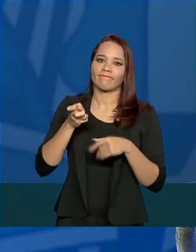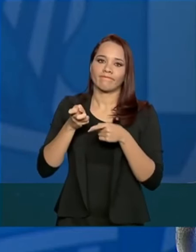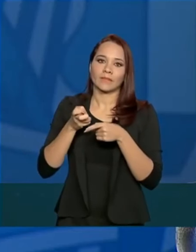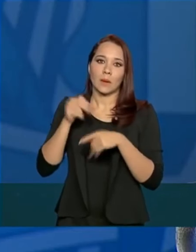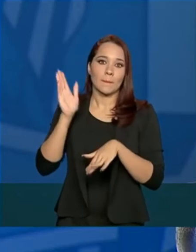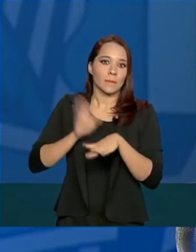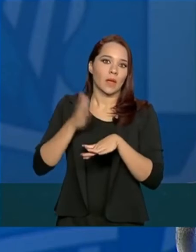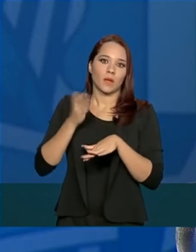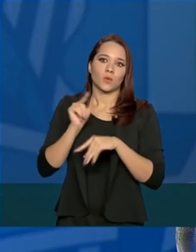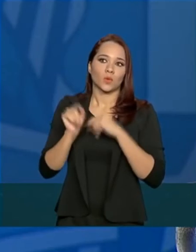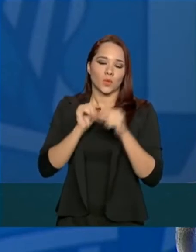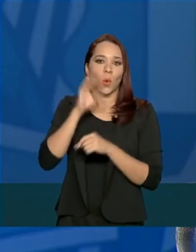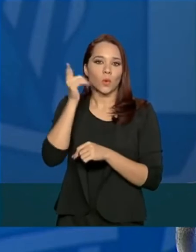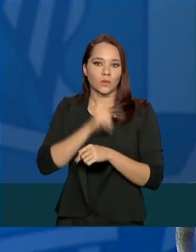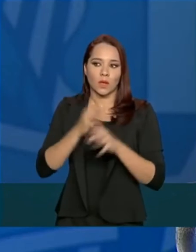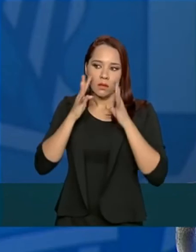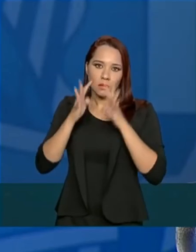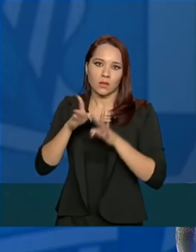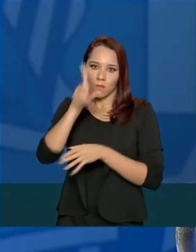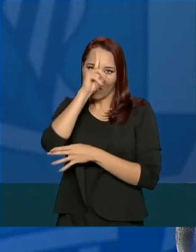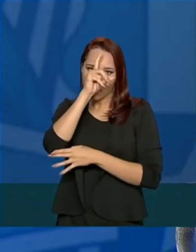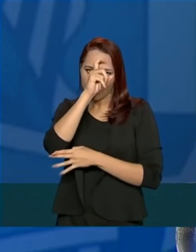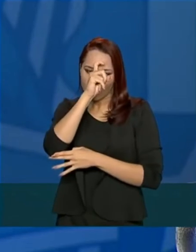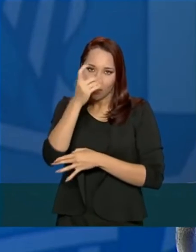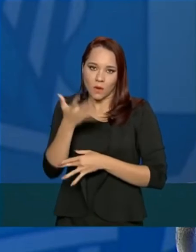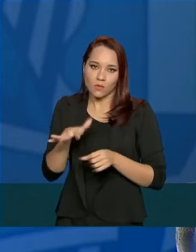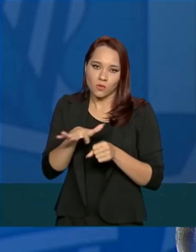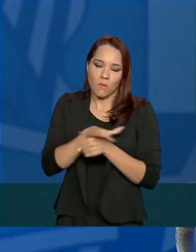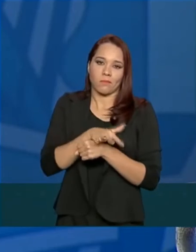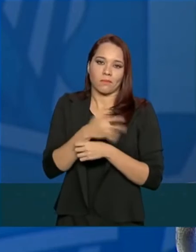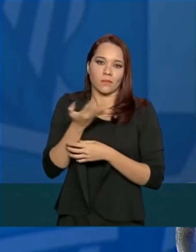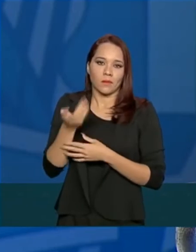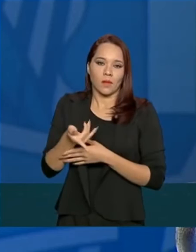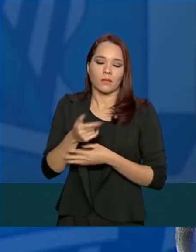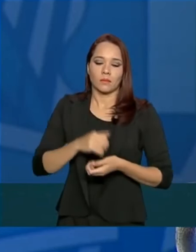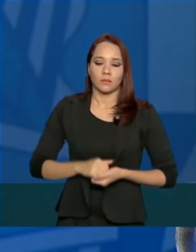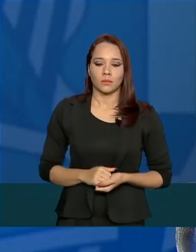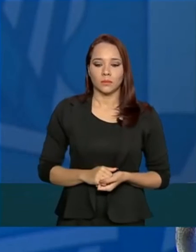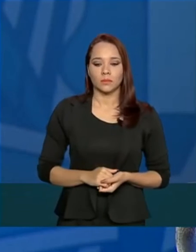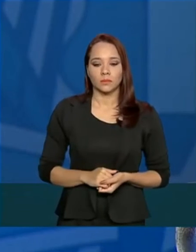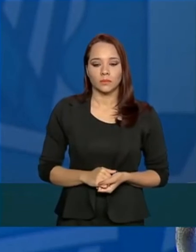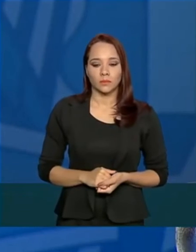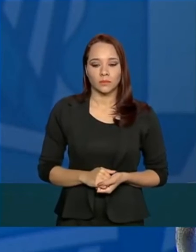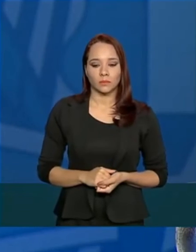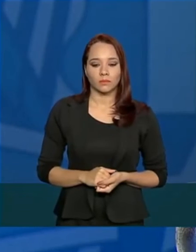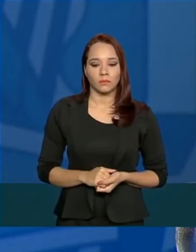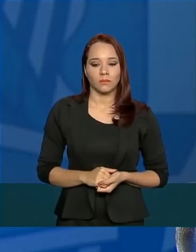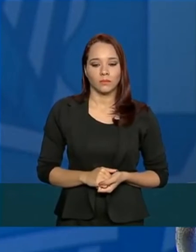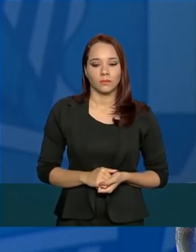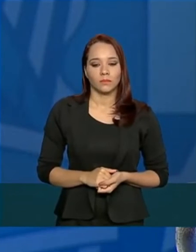além do que ele tem capacidade de suportar com a sua rede de atenção à saúde.